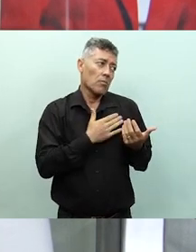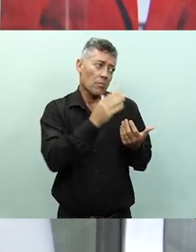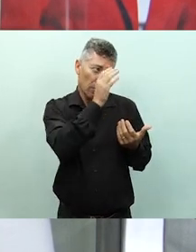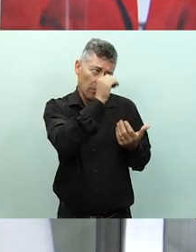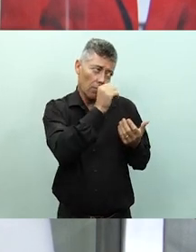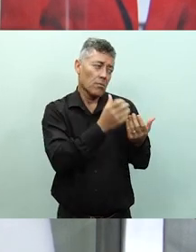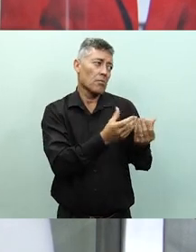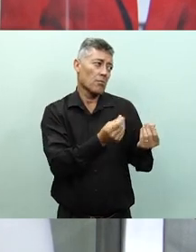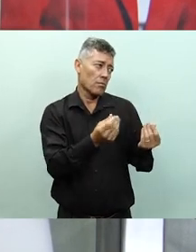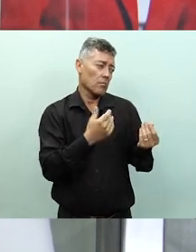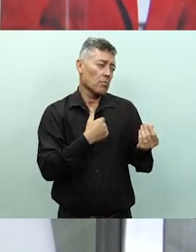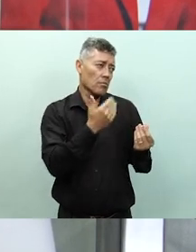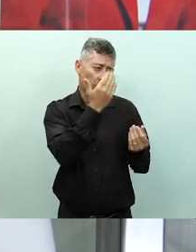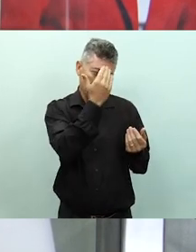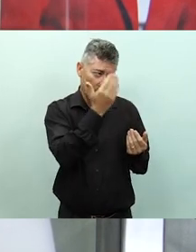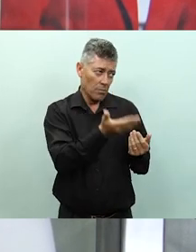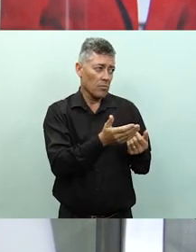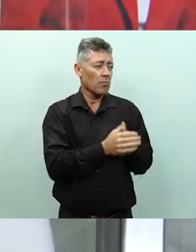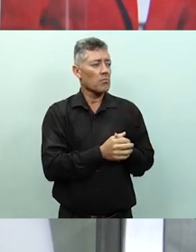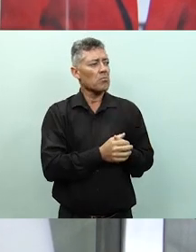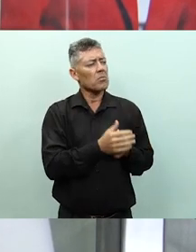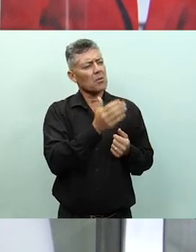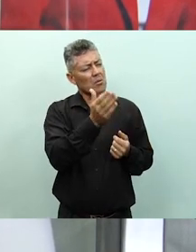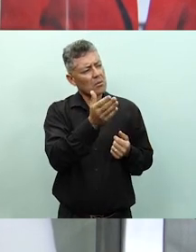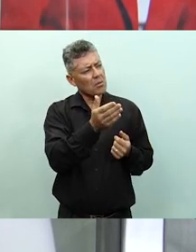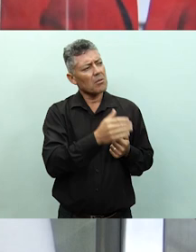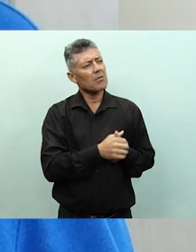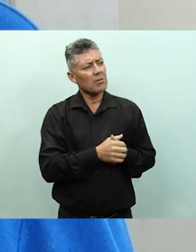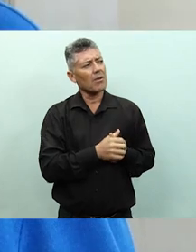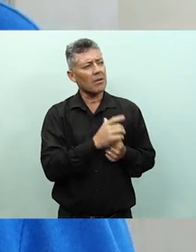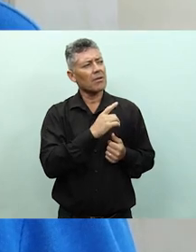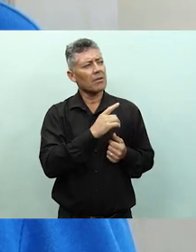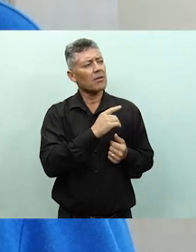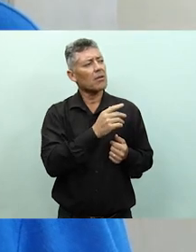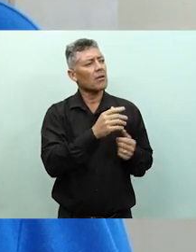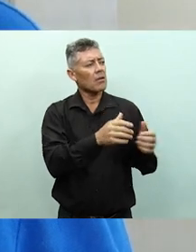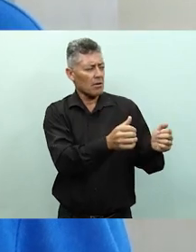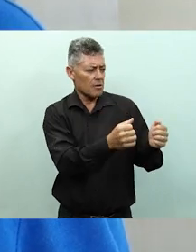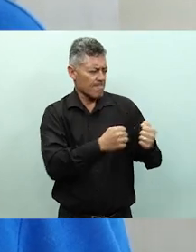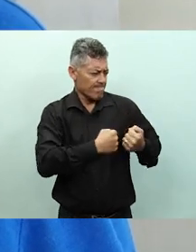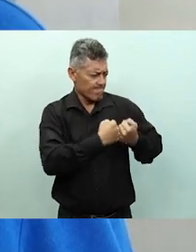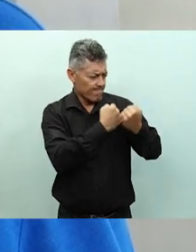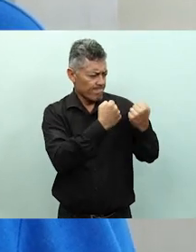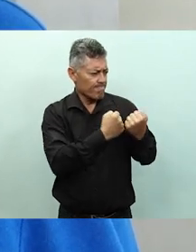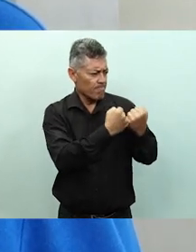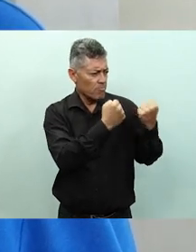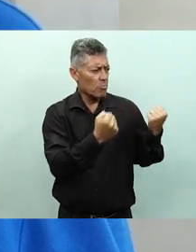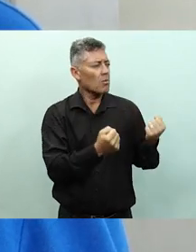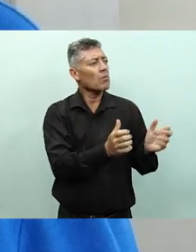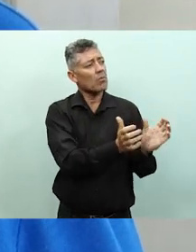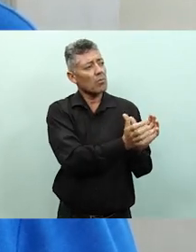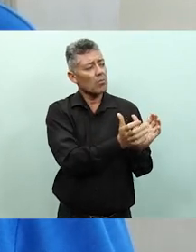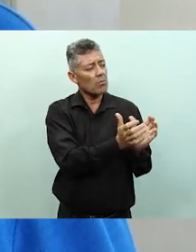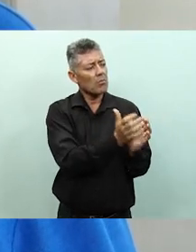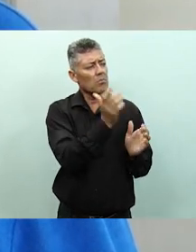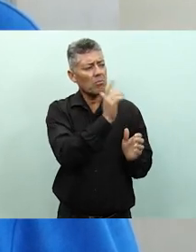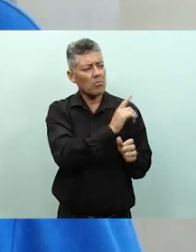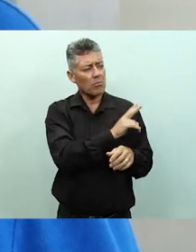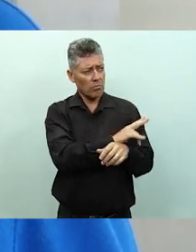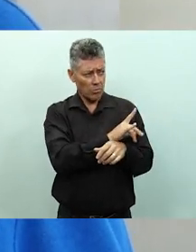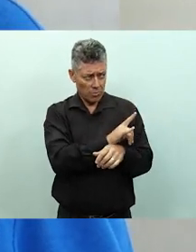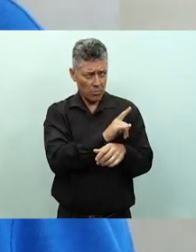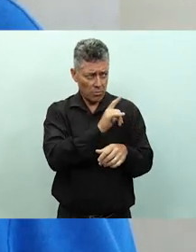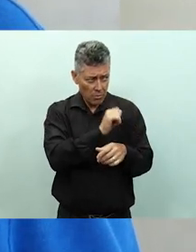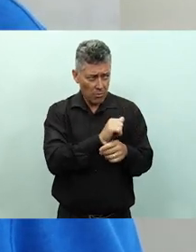eu aprendi muito com ela. Só tenho que agradecer. Não é à toa que era ela intitulada Guerreira do Povo. Ela, na verdade, surgiu